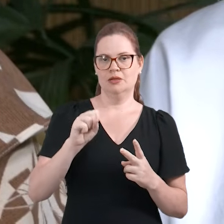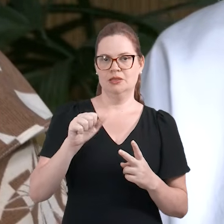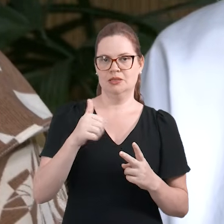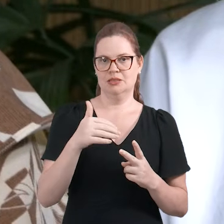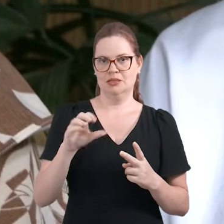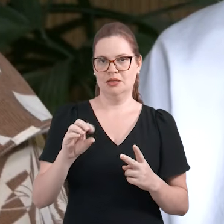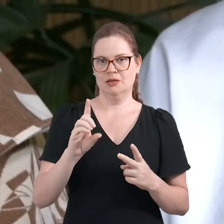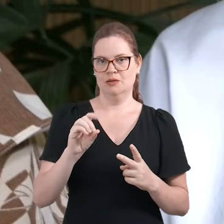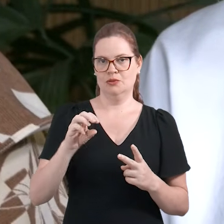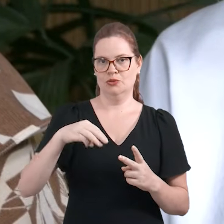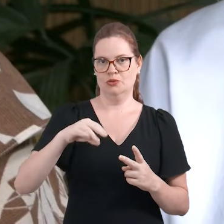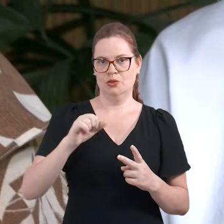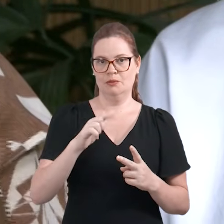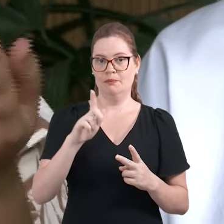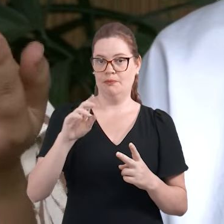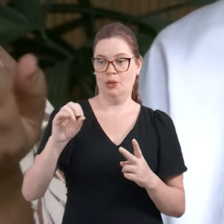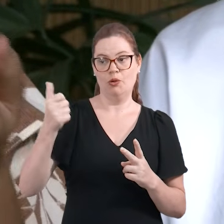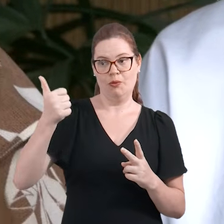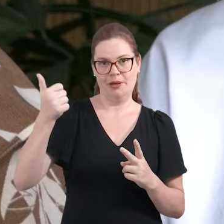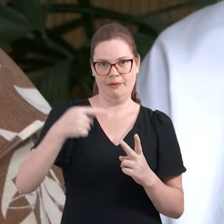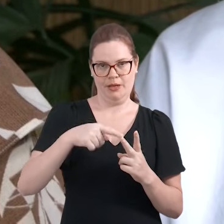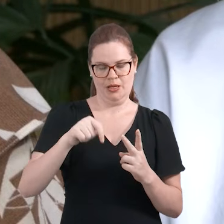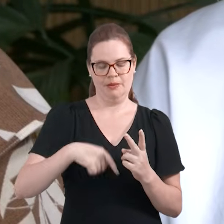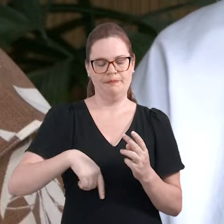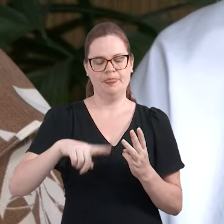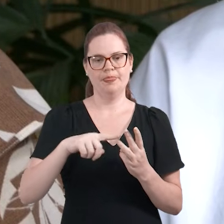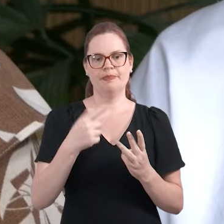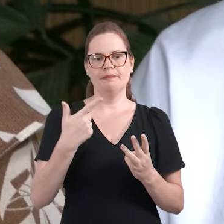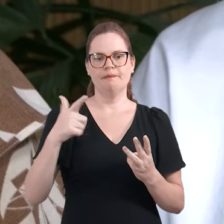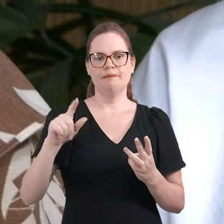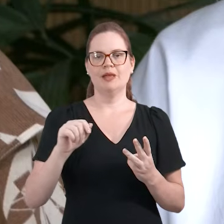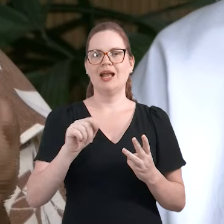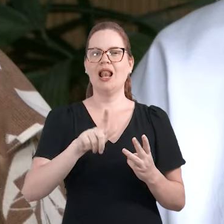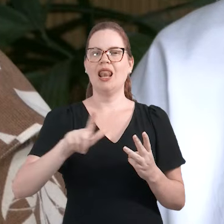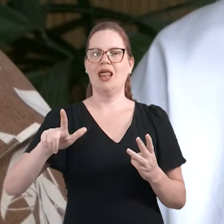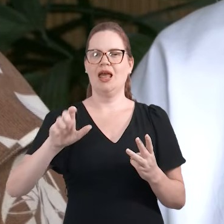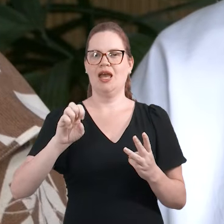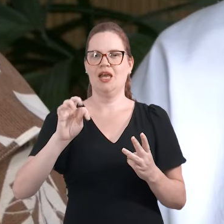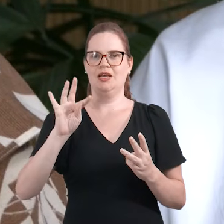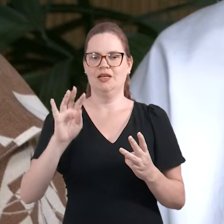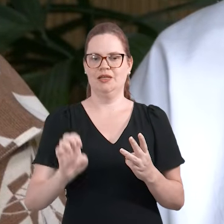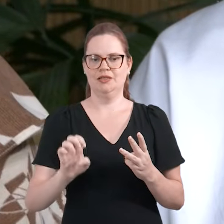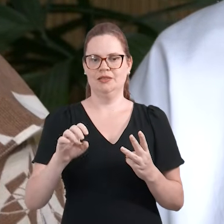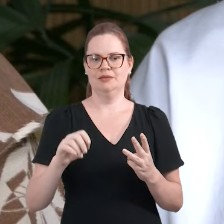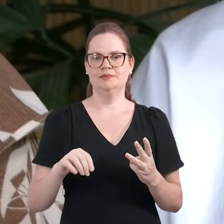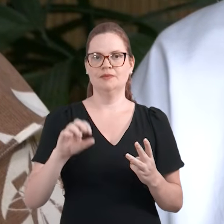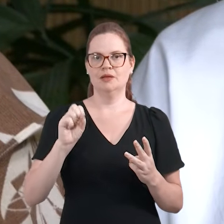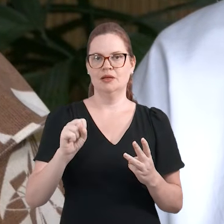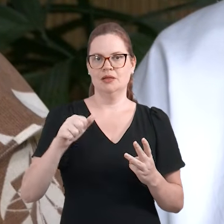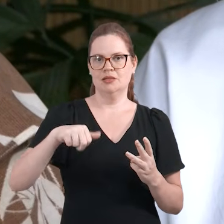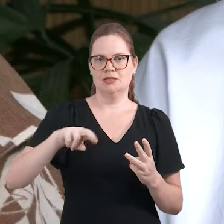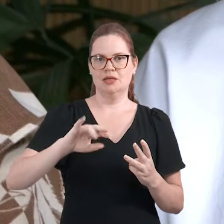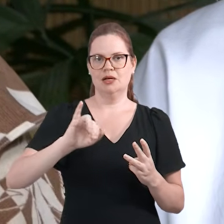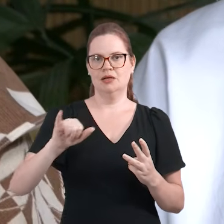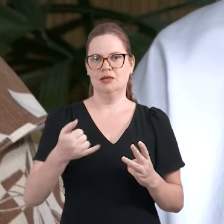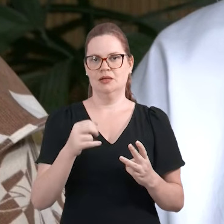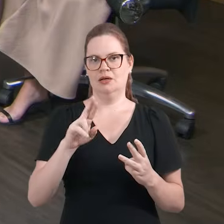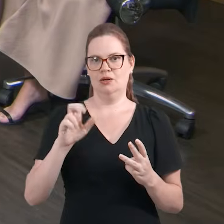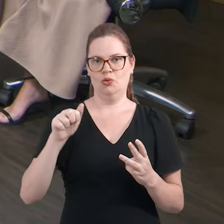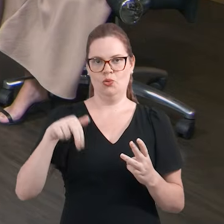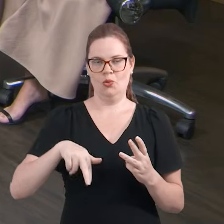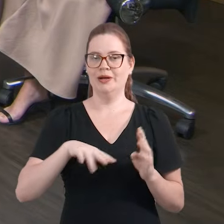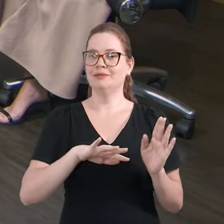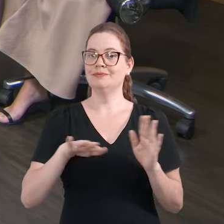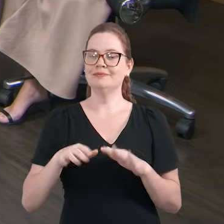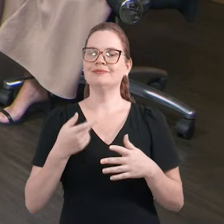que foi o primeiro na capital do país. E outro que é ao leste do país, que se chama San Juan de la Maguana. Muito